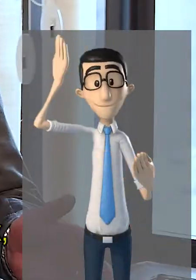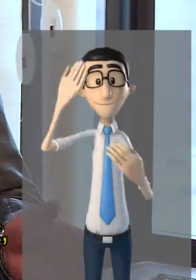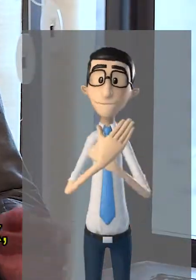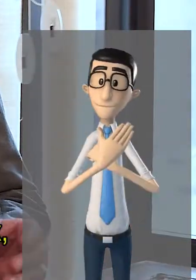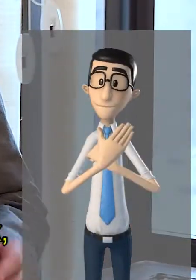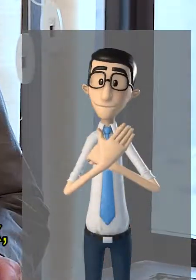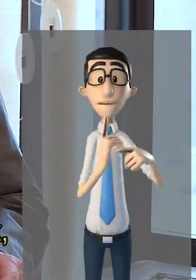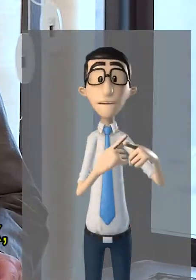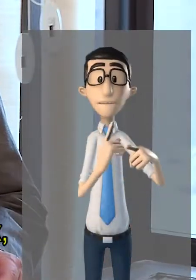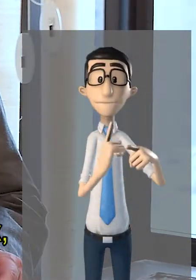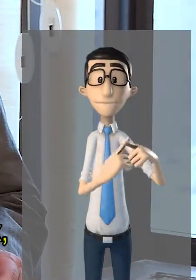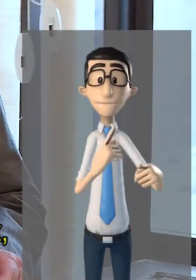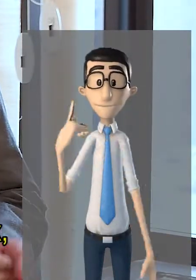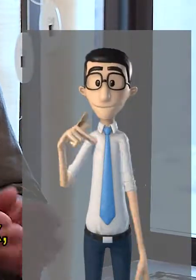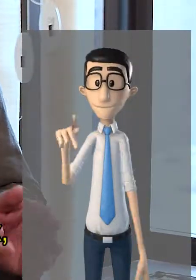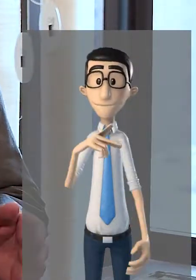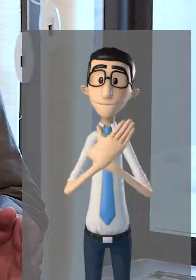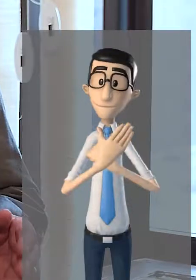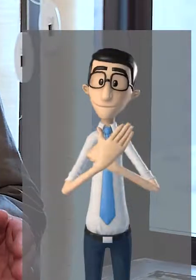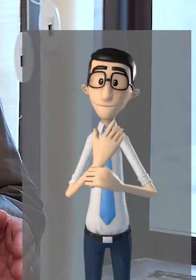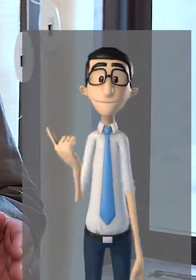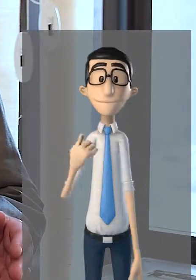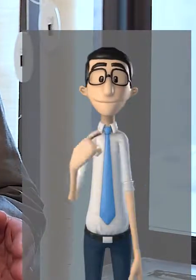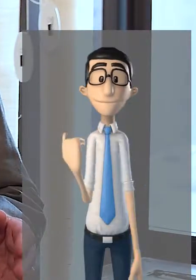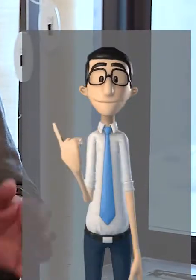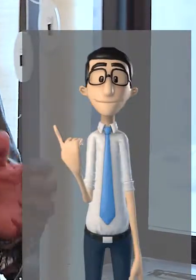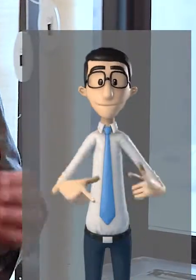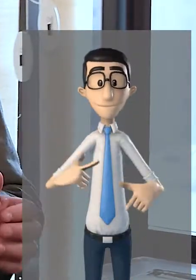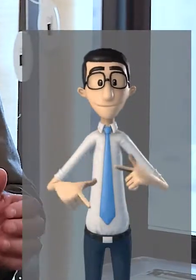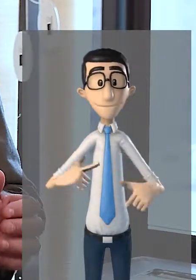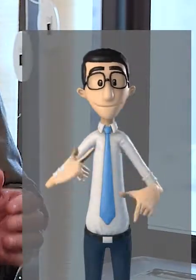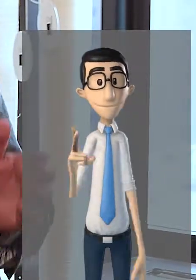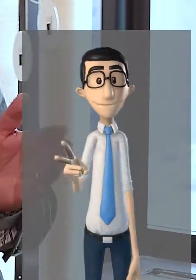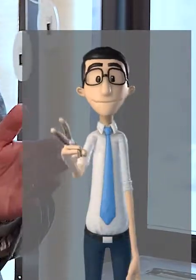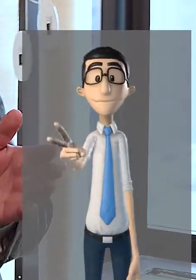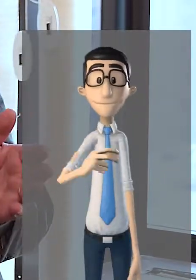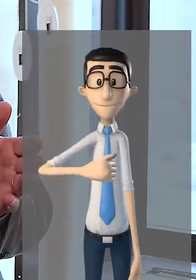pela contribuição do Runtex Facultativo, porque é através desta contribuição que a nossa